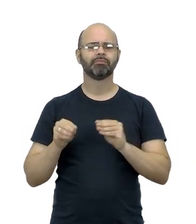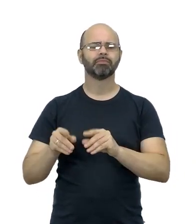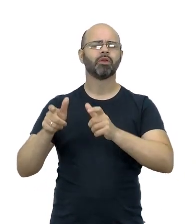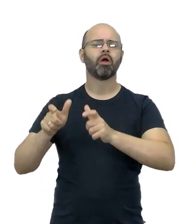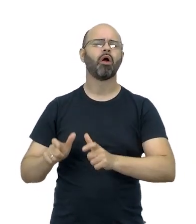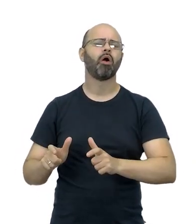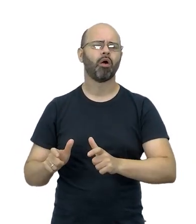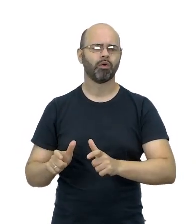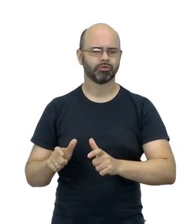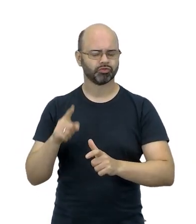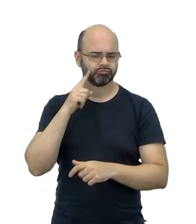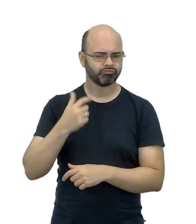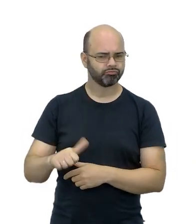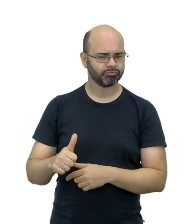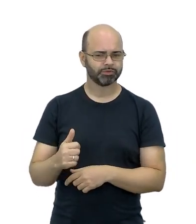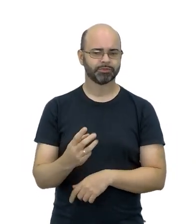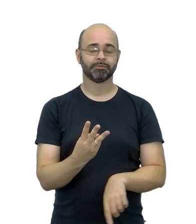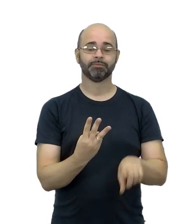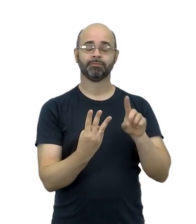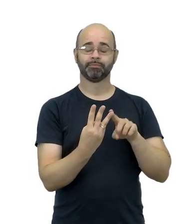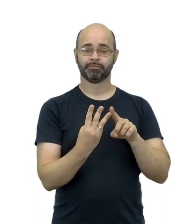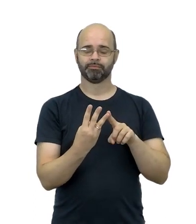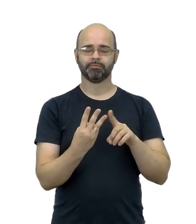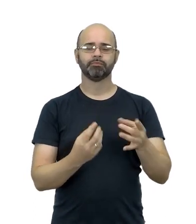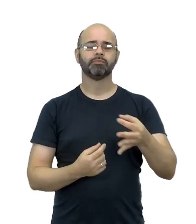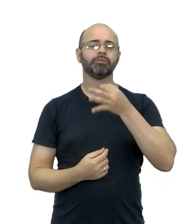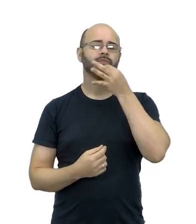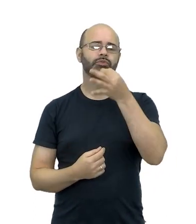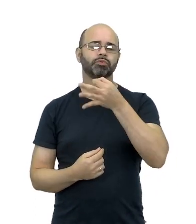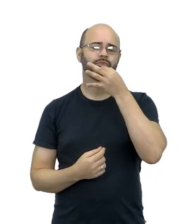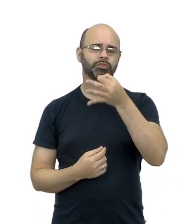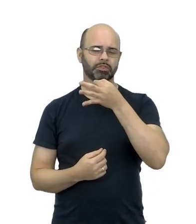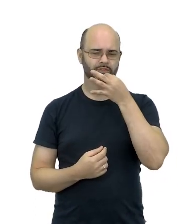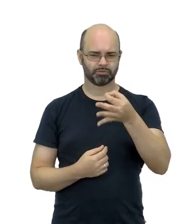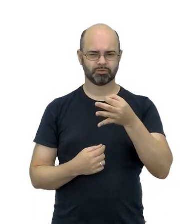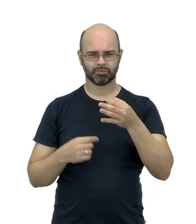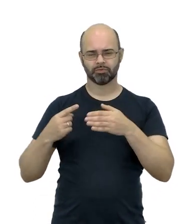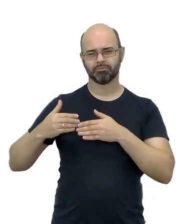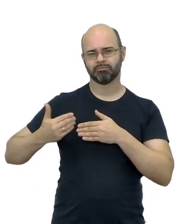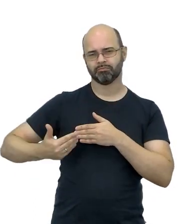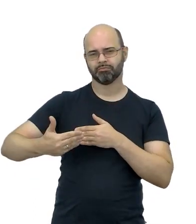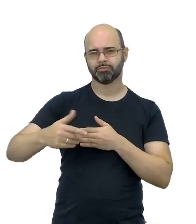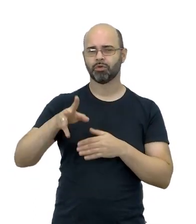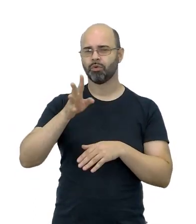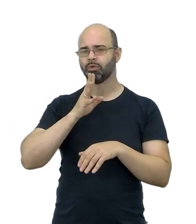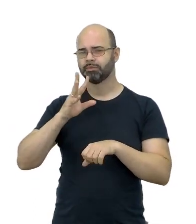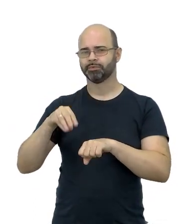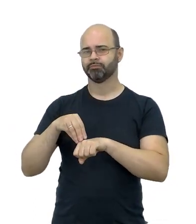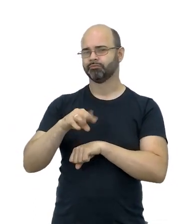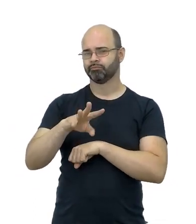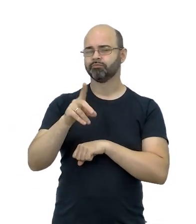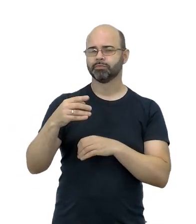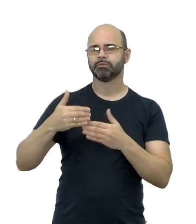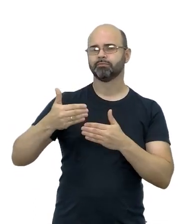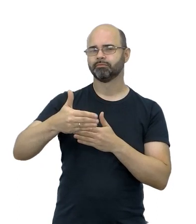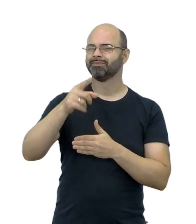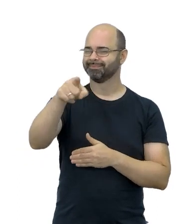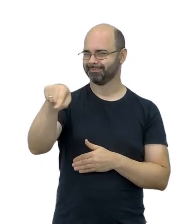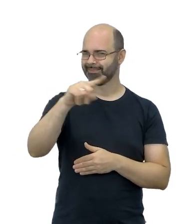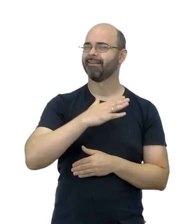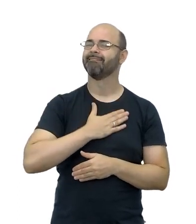terceiro momento, será a apresentação de algumas sugestões lá do desdobramento da pílula do conhecimento, que já vou adiantando que vocês vão gostar muito.